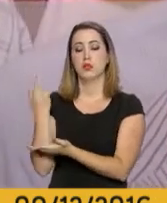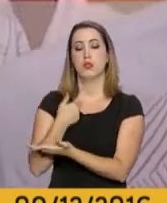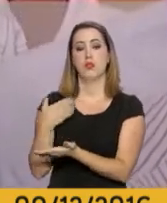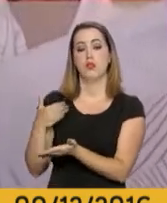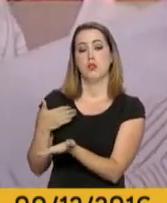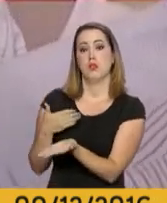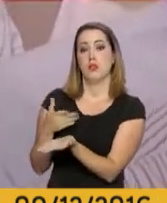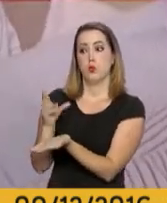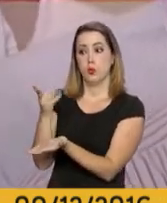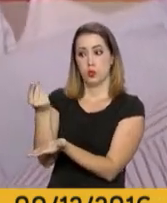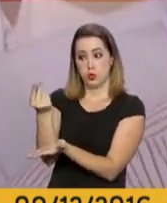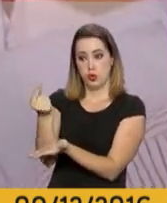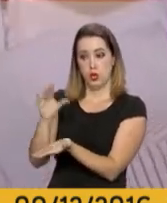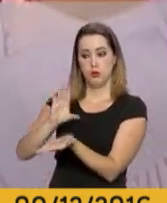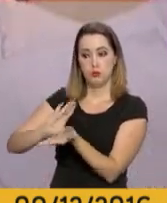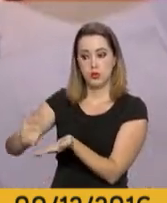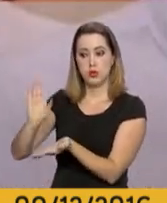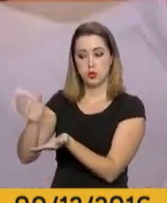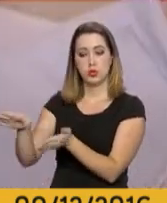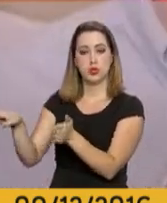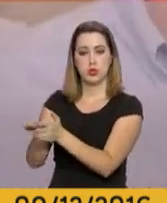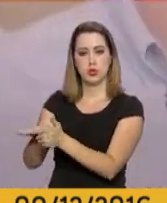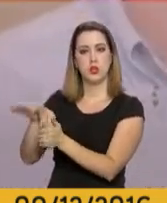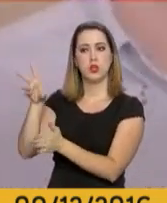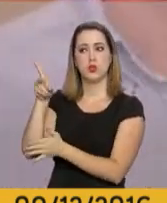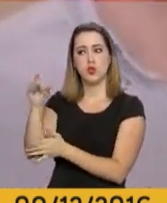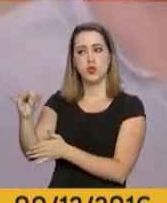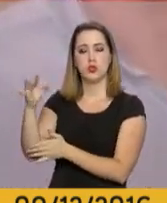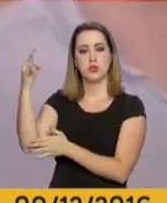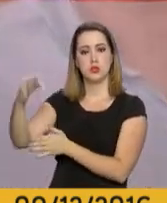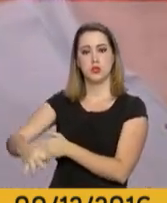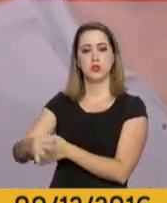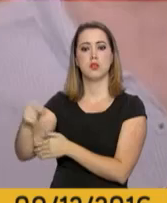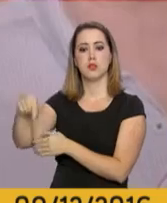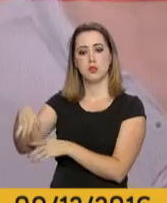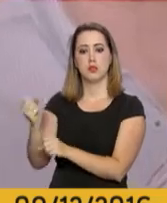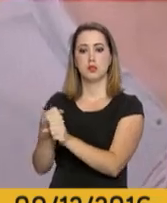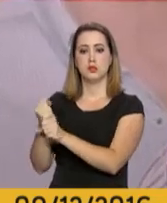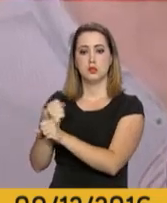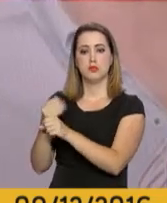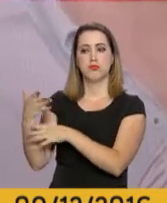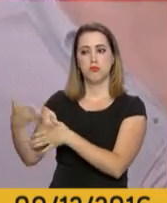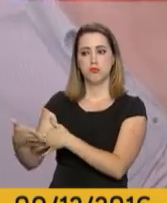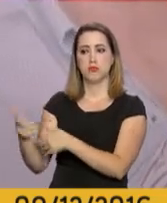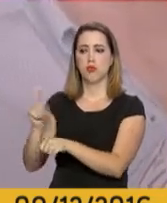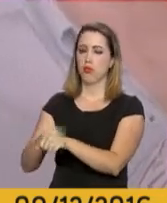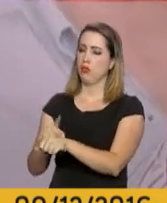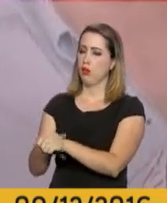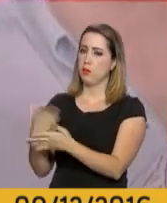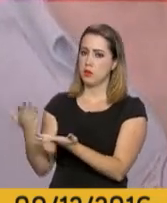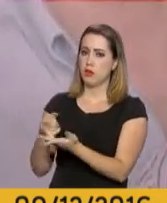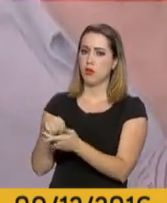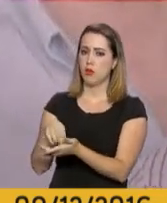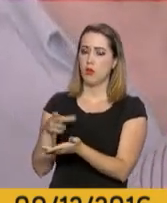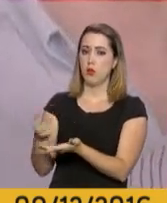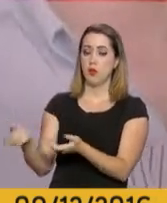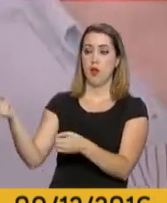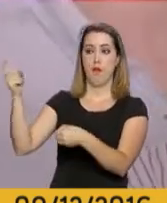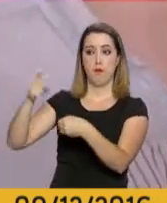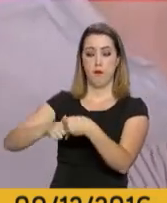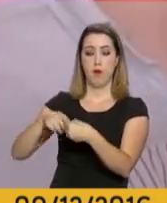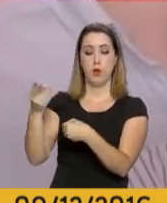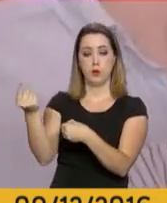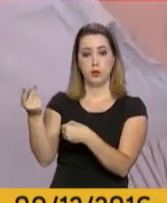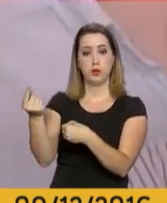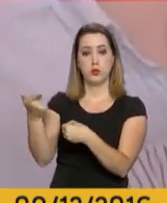verbas estão em dia especialmente nessas obras né mas nestes últimos tempos com a questão da repatriação vocês